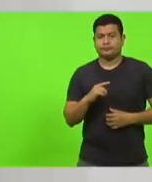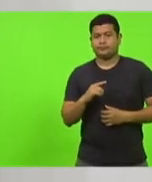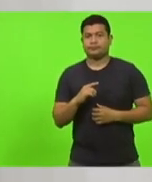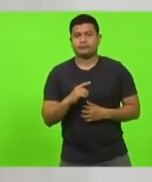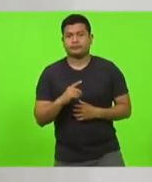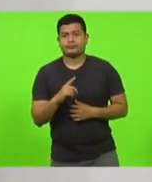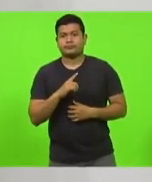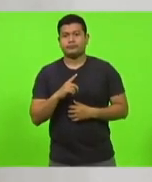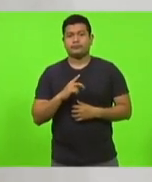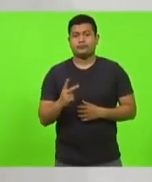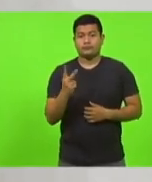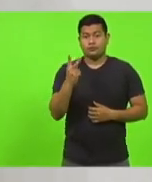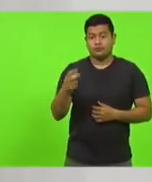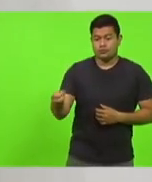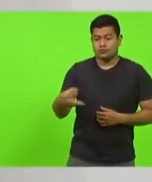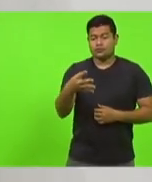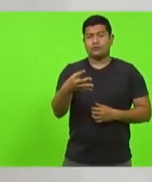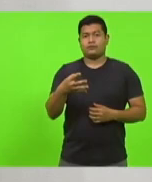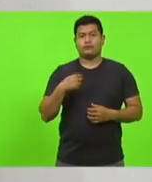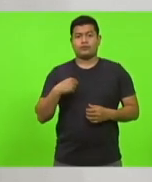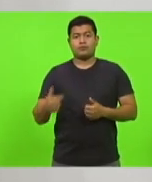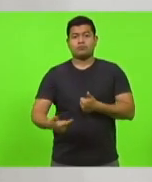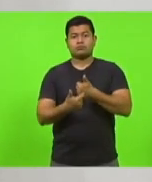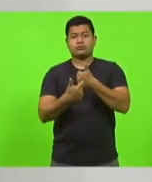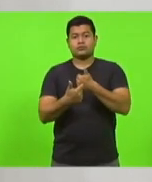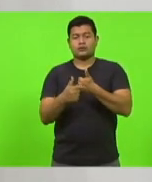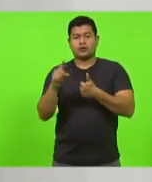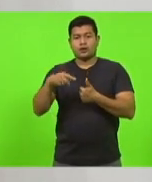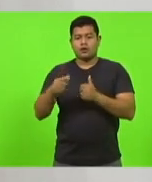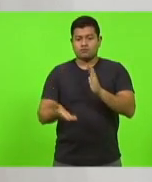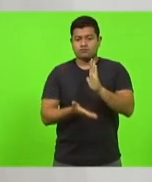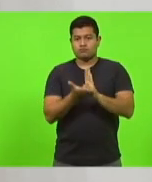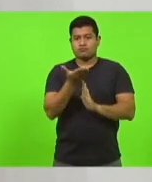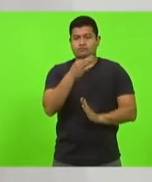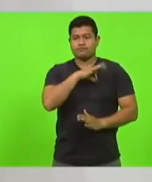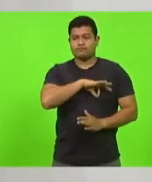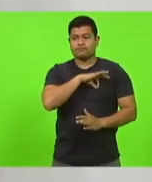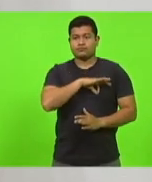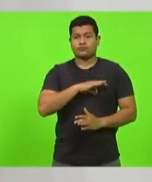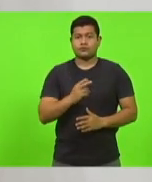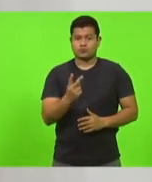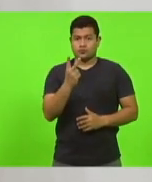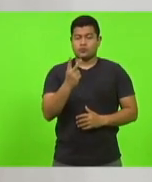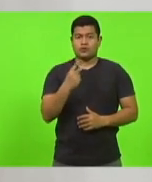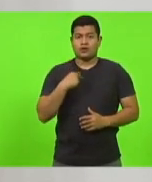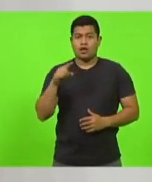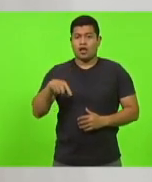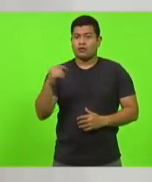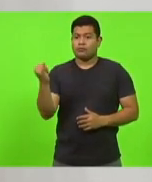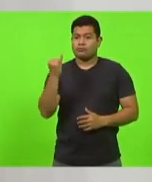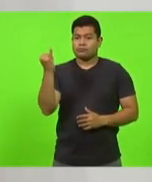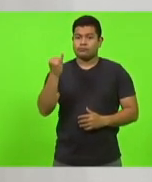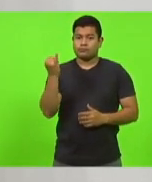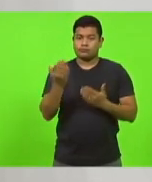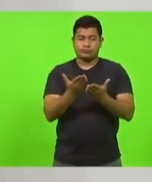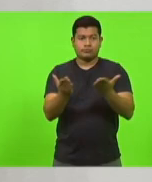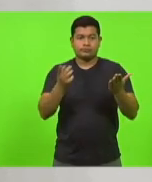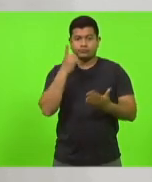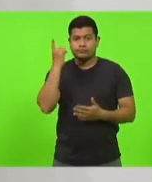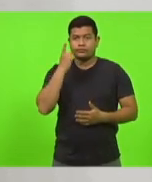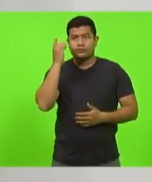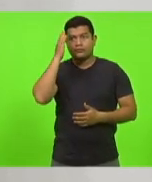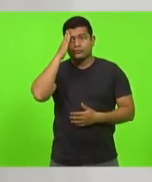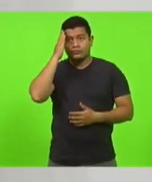novidade positiva, que é o crescimento da receita, duas novidades que é importante que os deputados saibam e